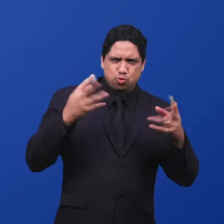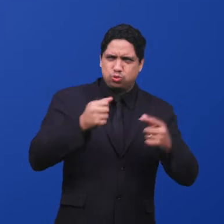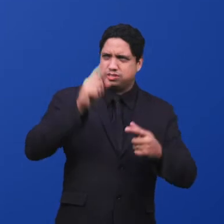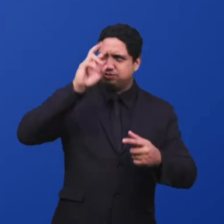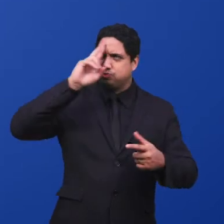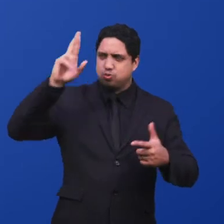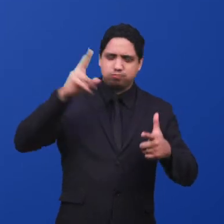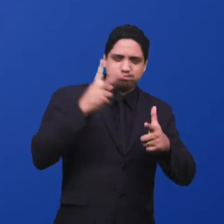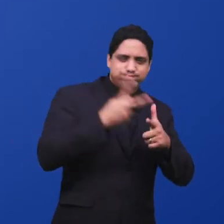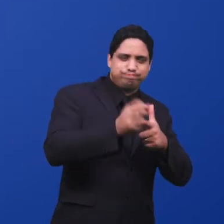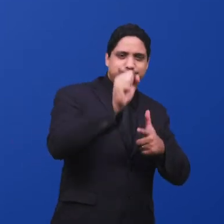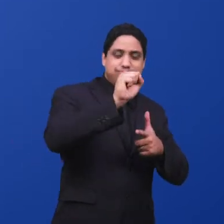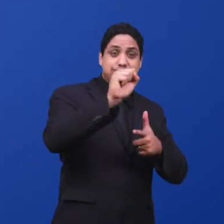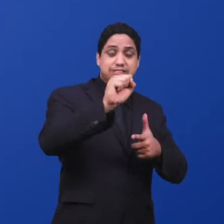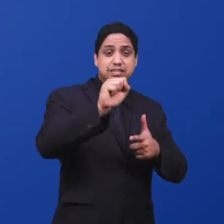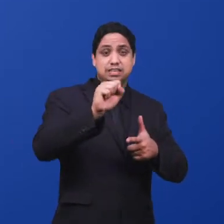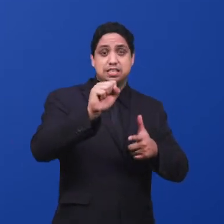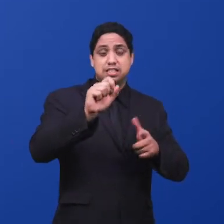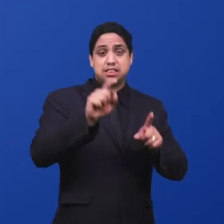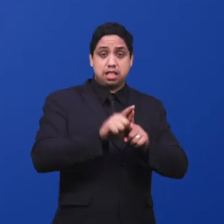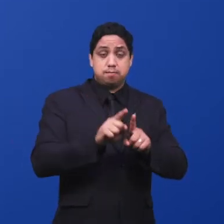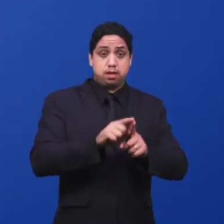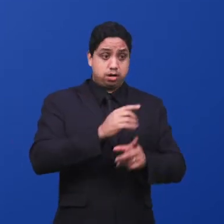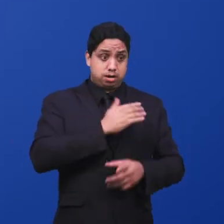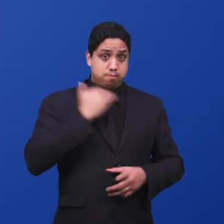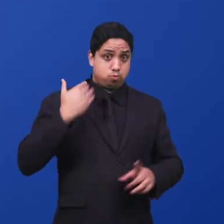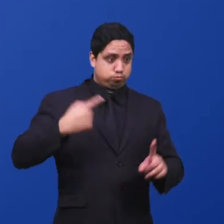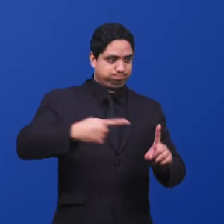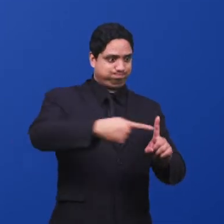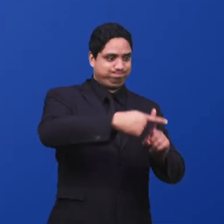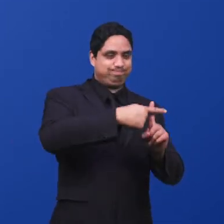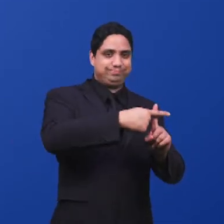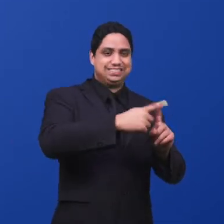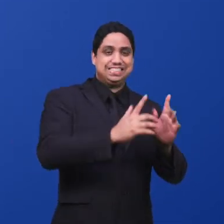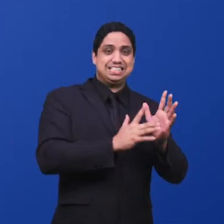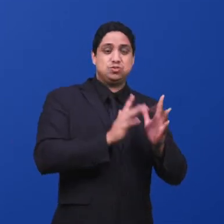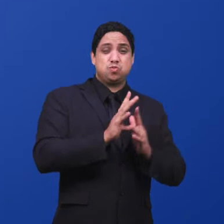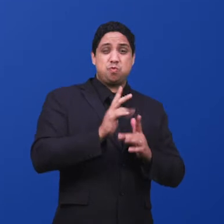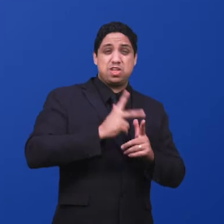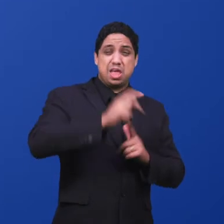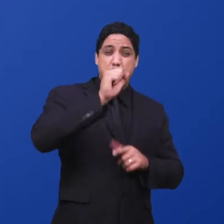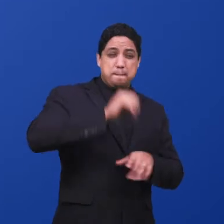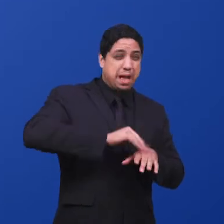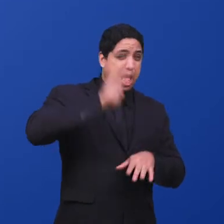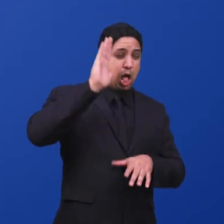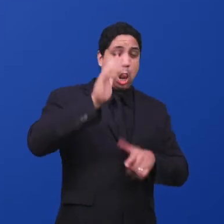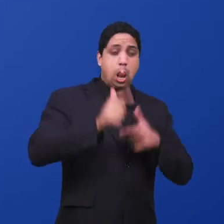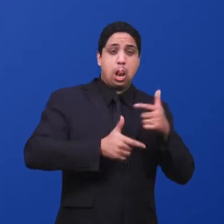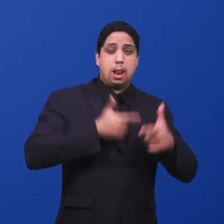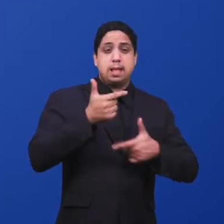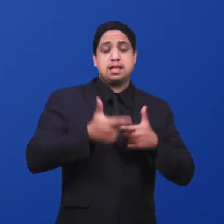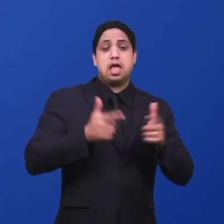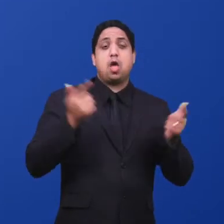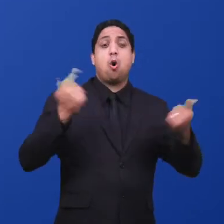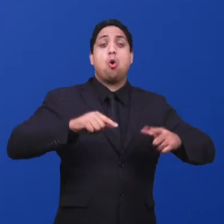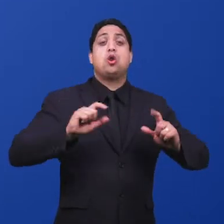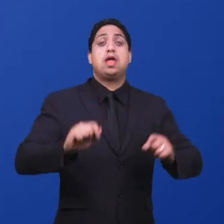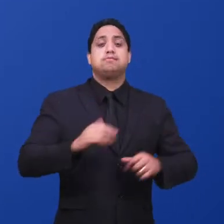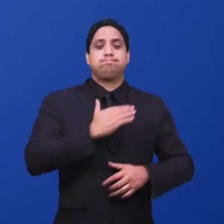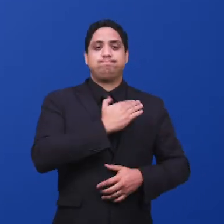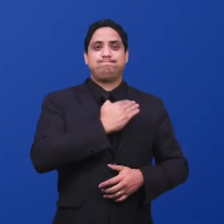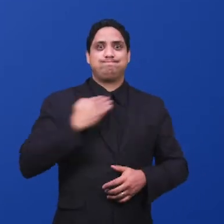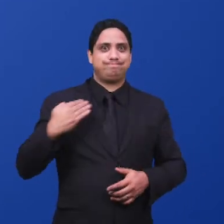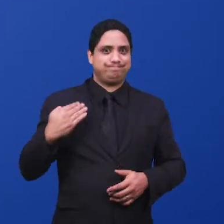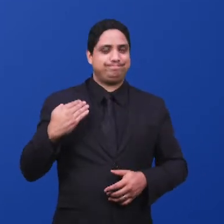batalhas. Inclusive, na sua morte e ressurreição, ele venceu a maior batalha do homem, que é contra a